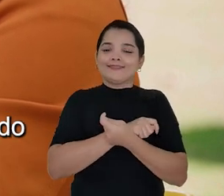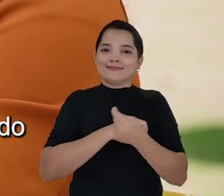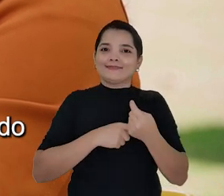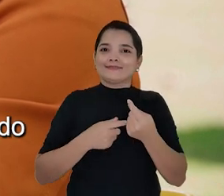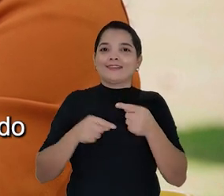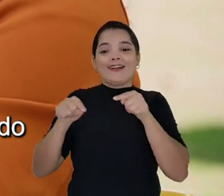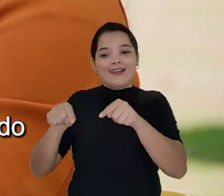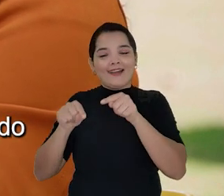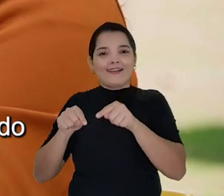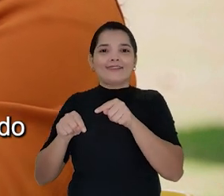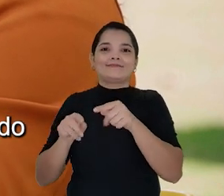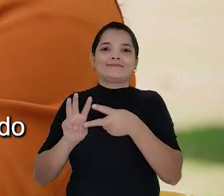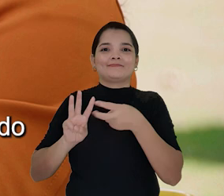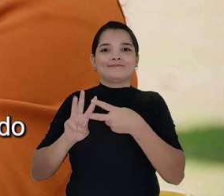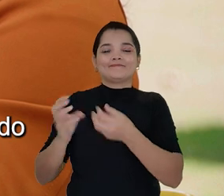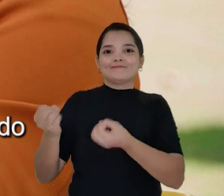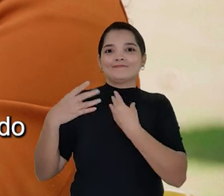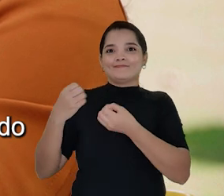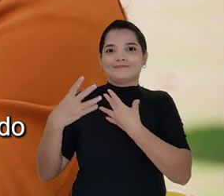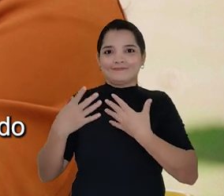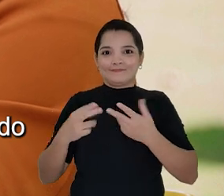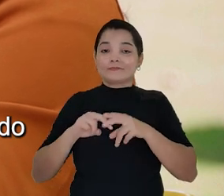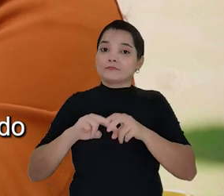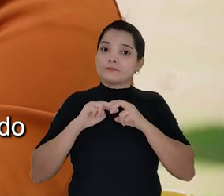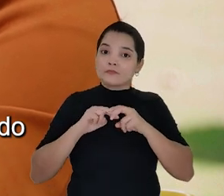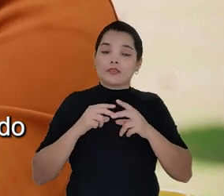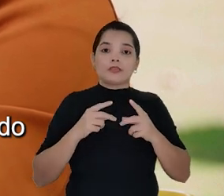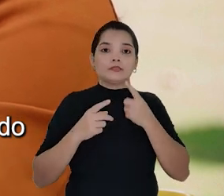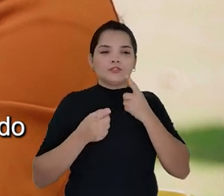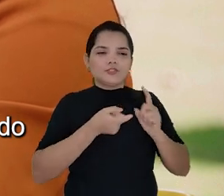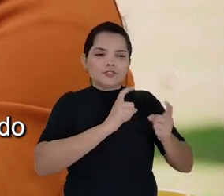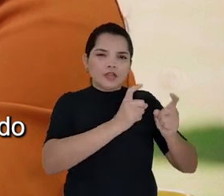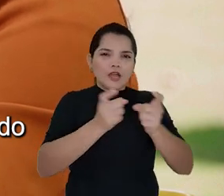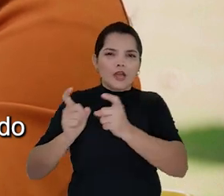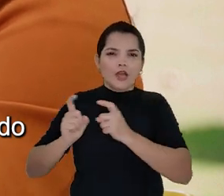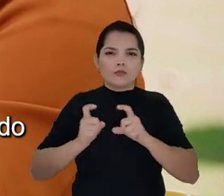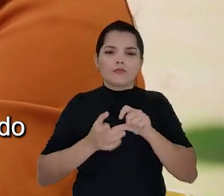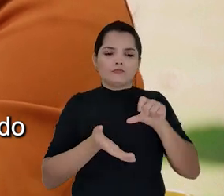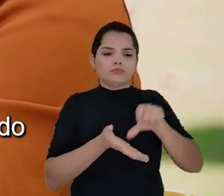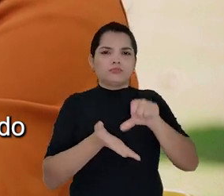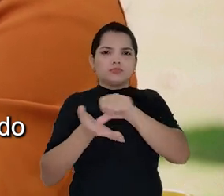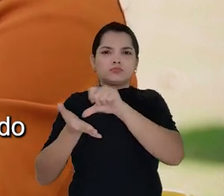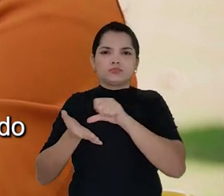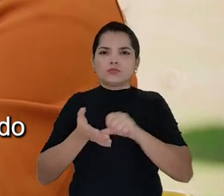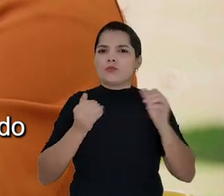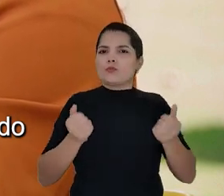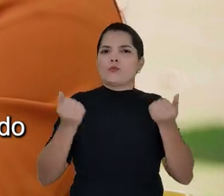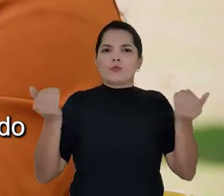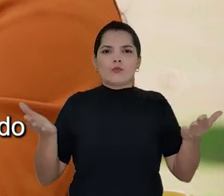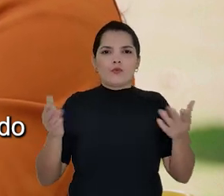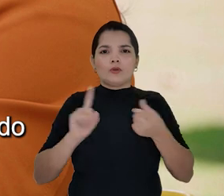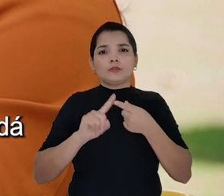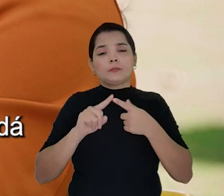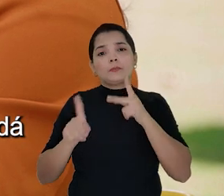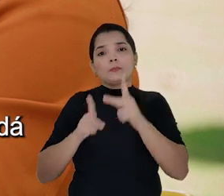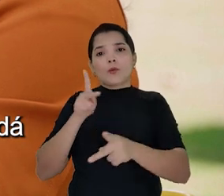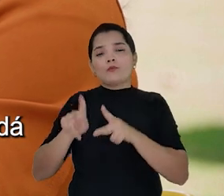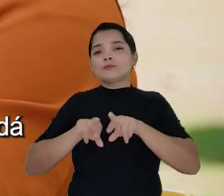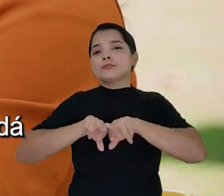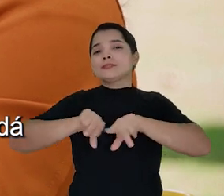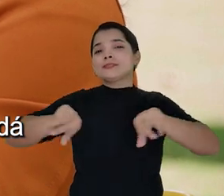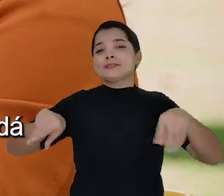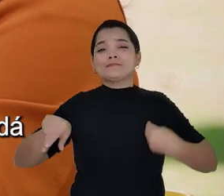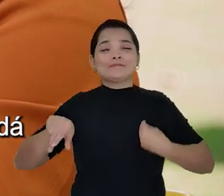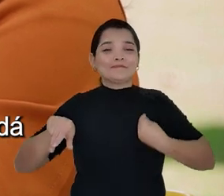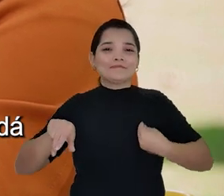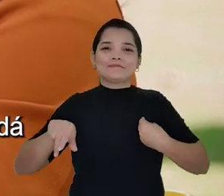Eh eu diria que desde a questão do Diálogo né intersetorial né os povos biocultural né